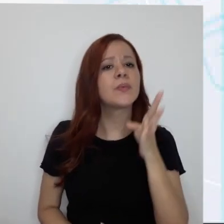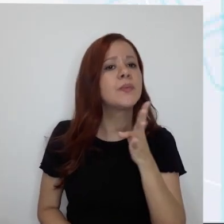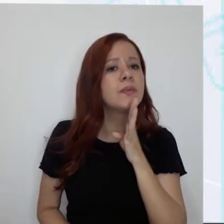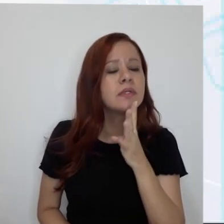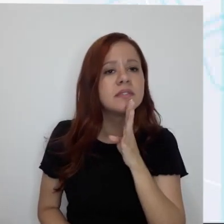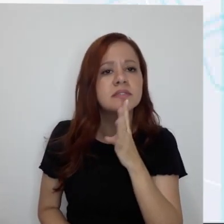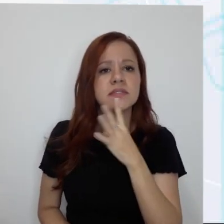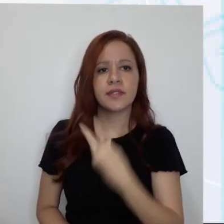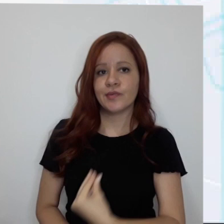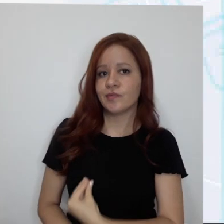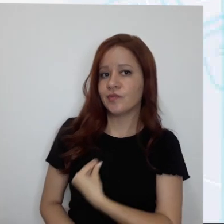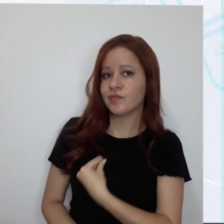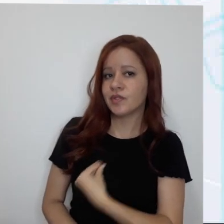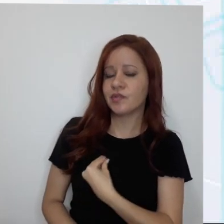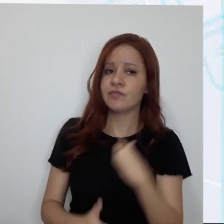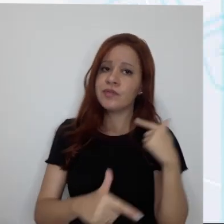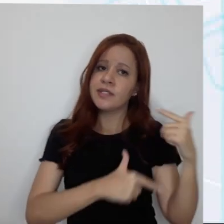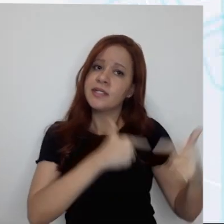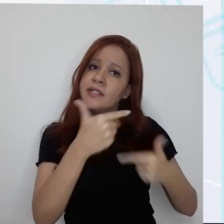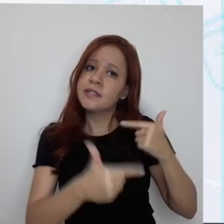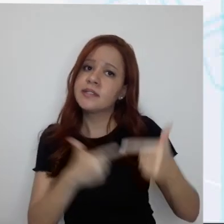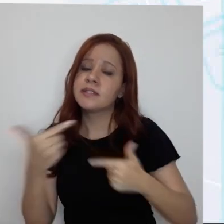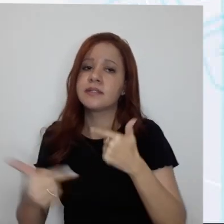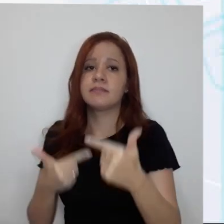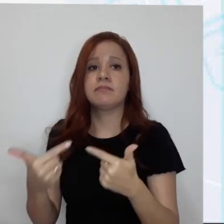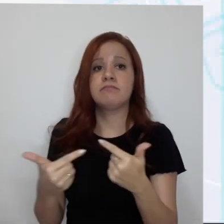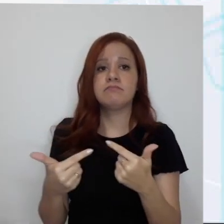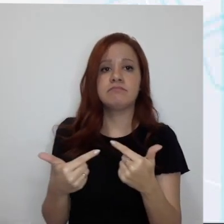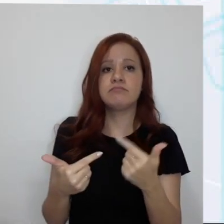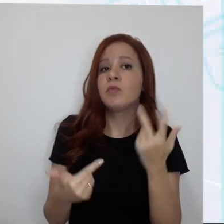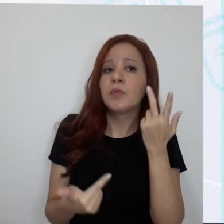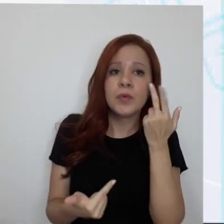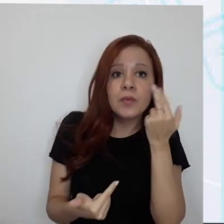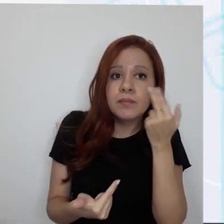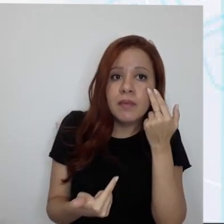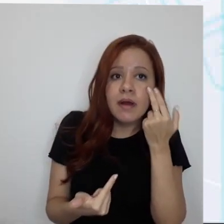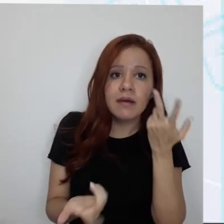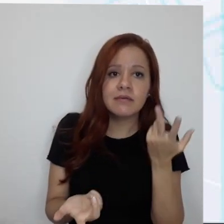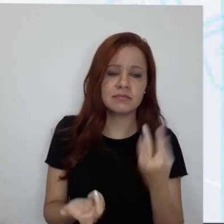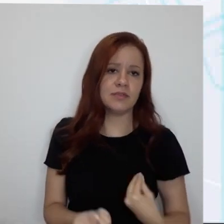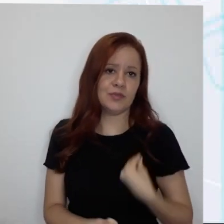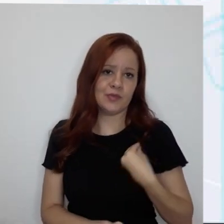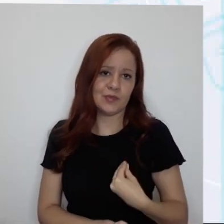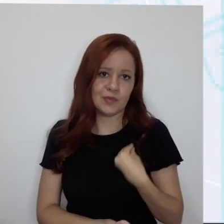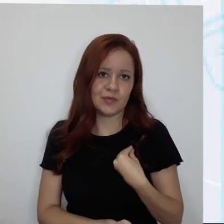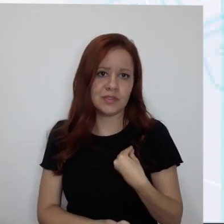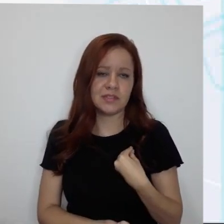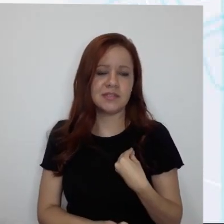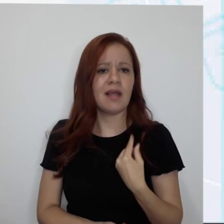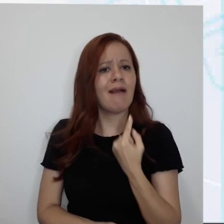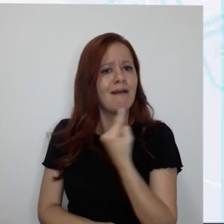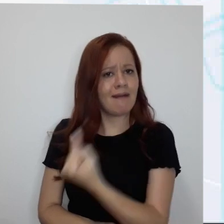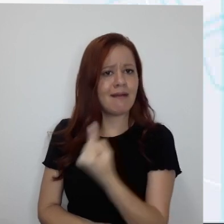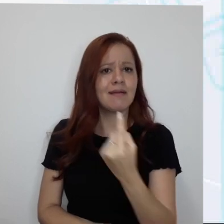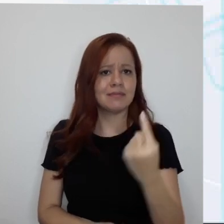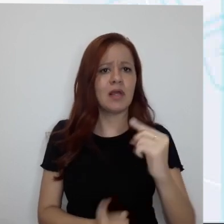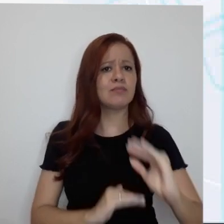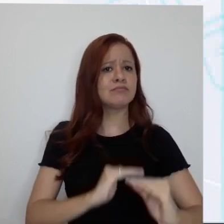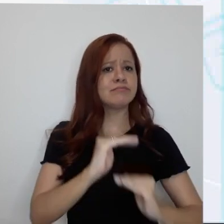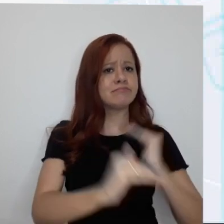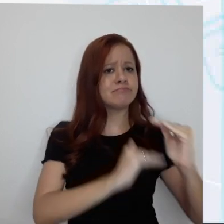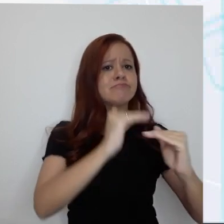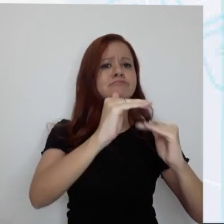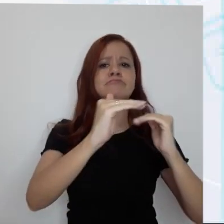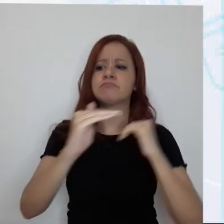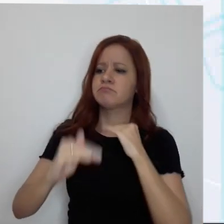conhecer, conviver, trabalhar e ser, ou seja, são parte da formação integral e do desenvolvimento do